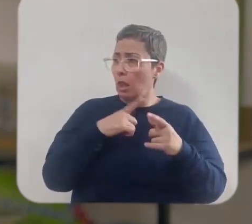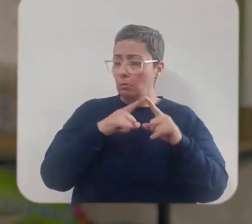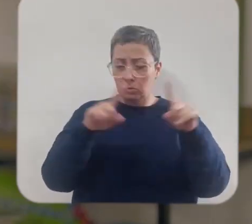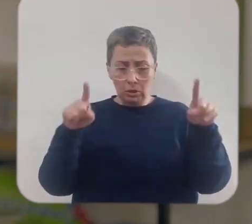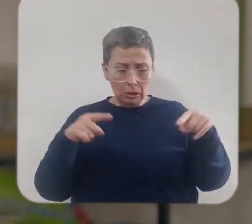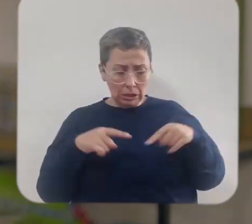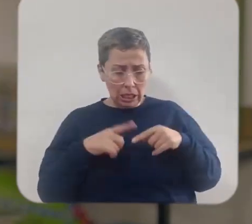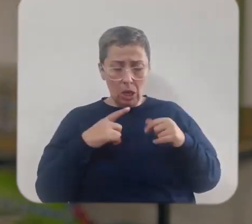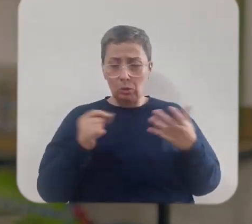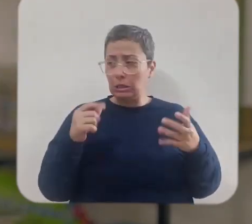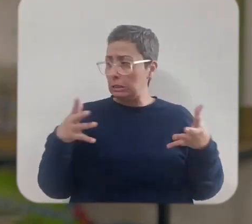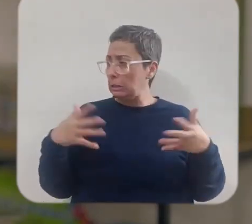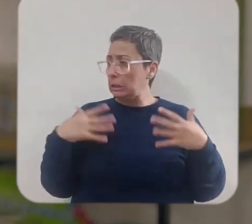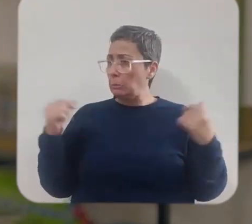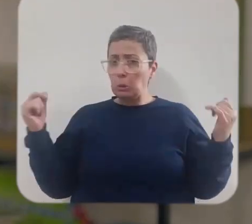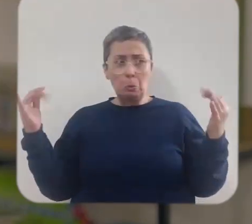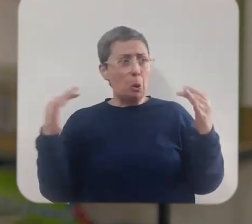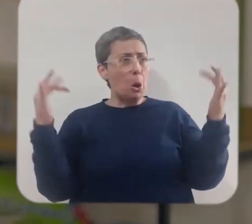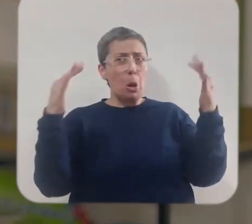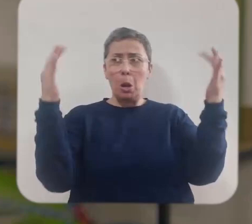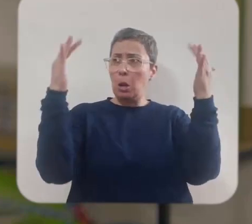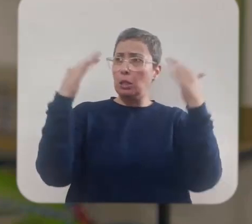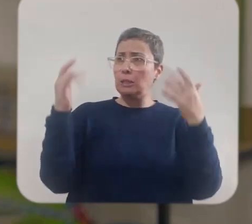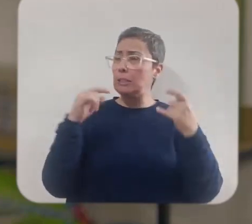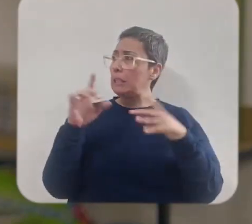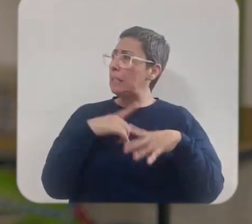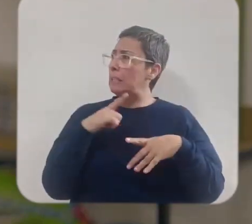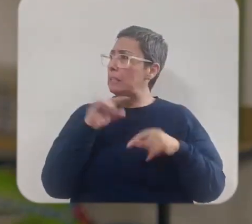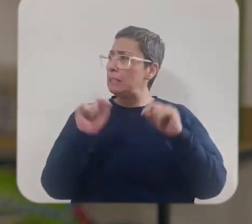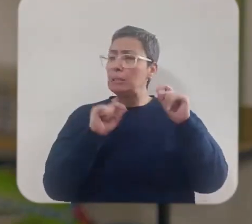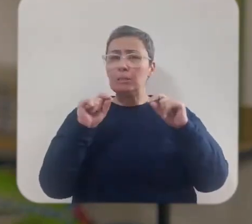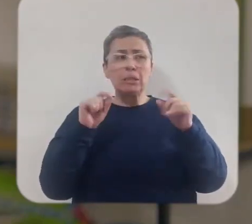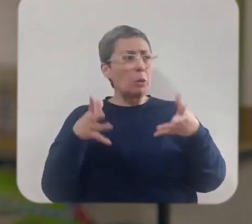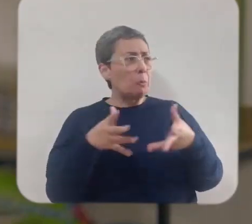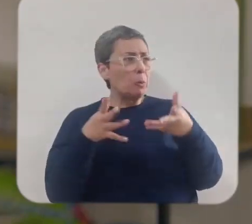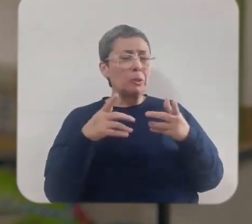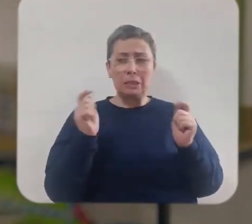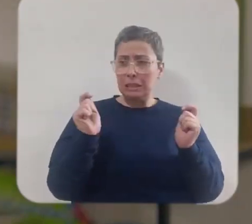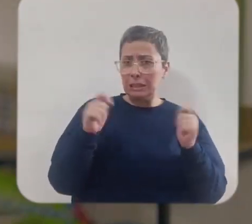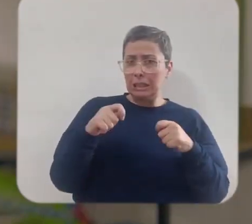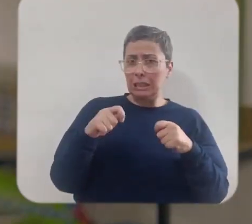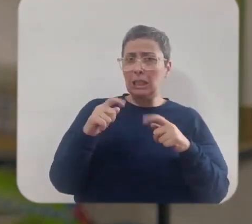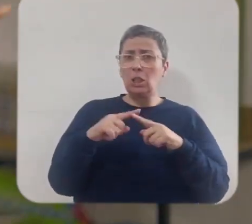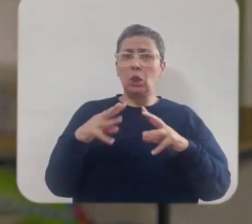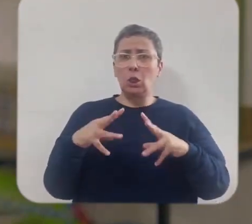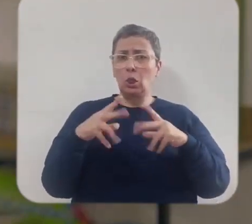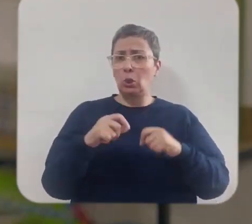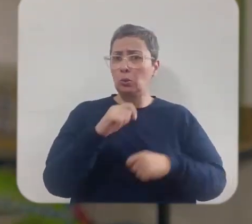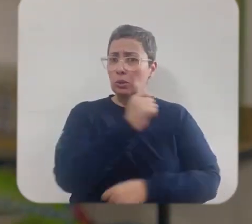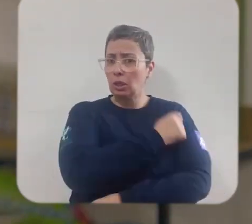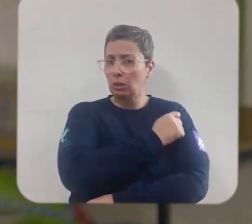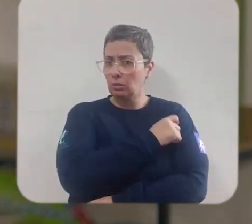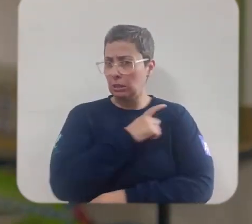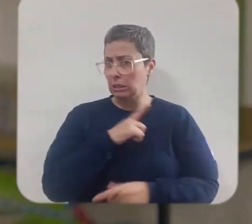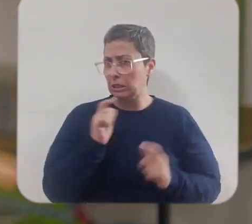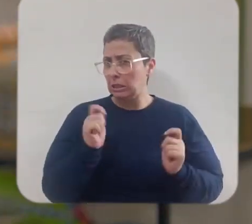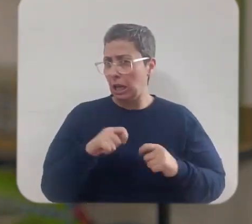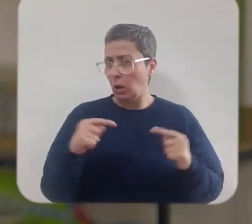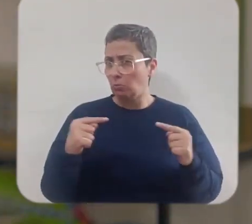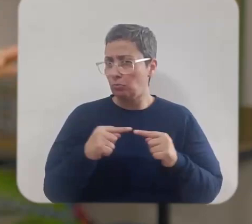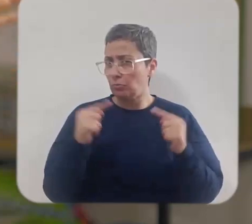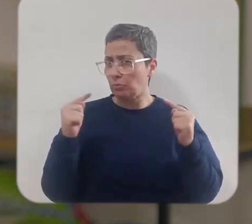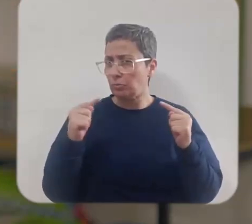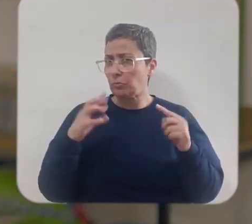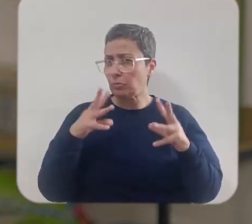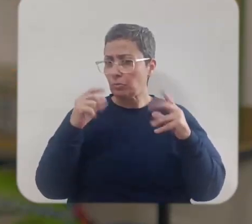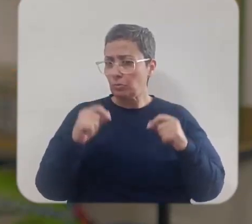tenho uma sala com muito estímulo, né? Será que essa quantidade de estímulo dá conta de todos os educandos? De que